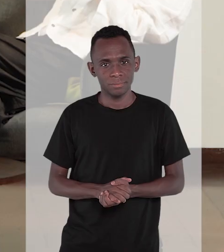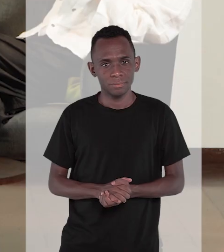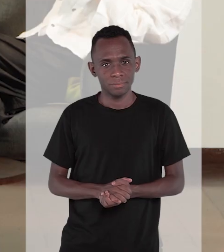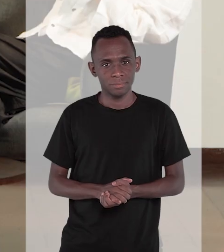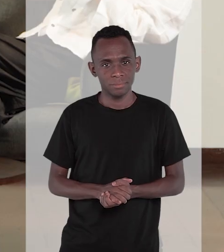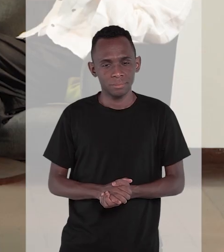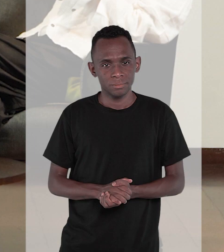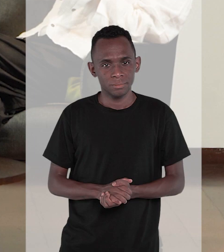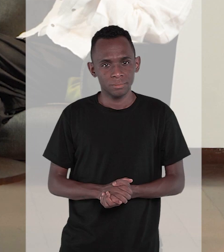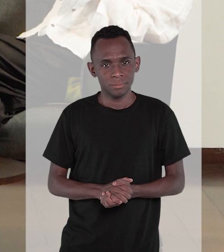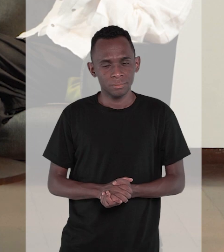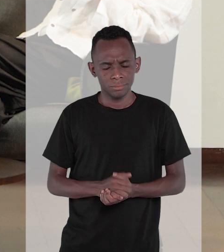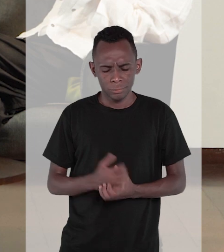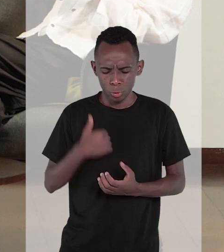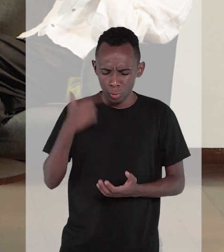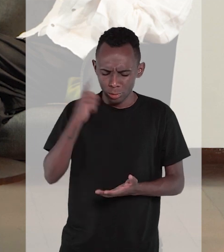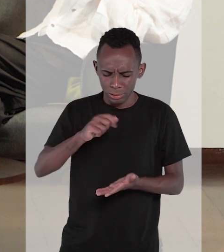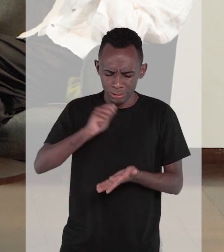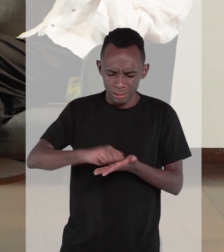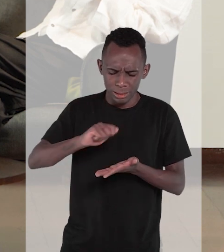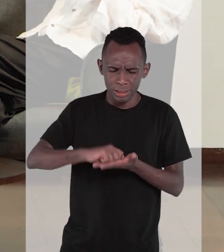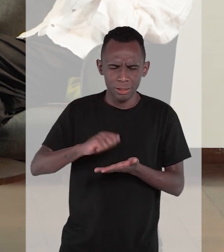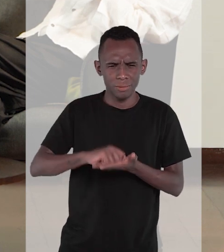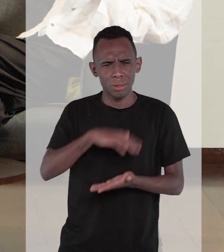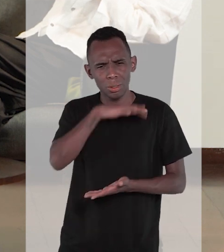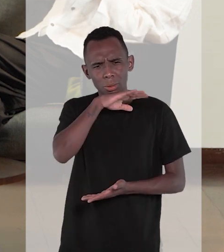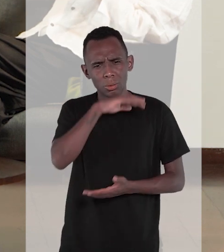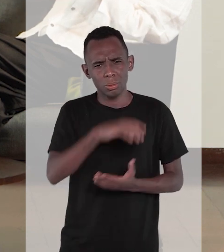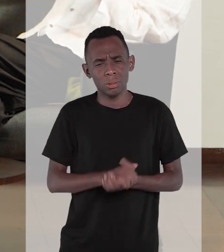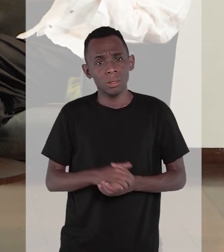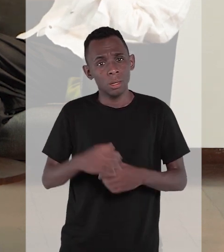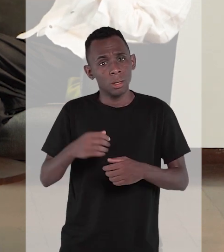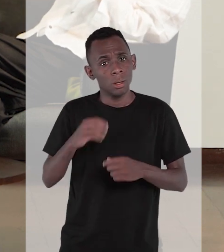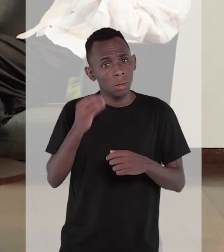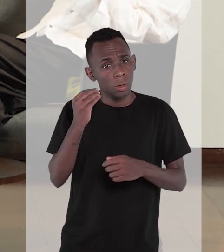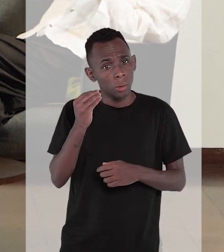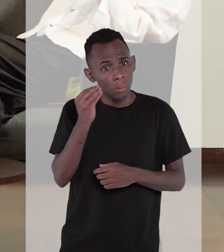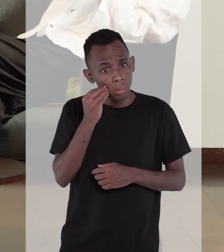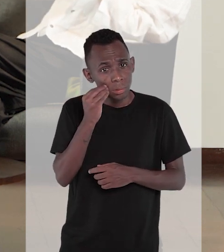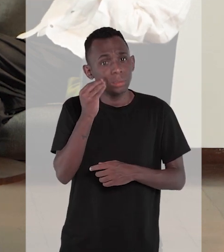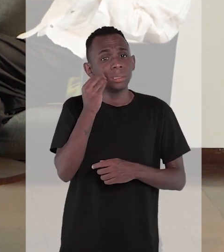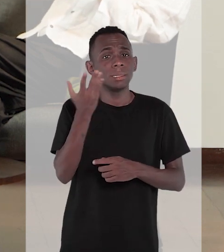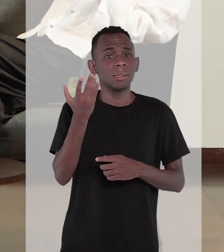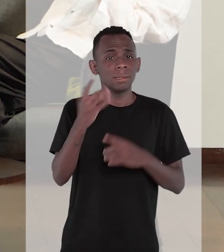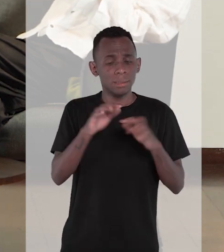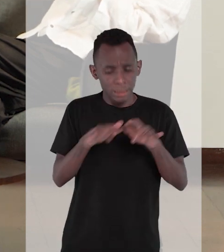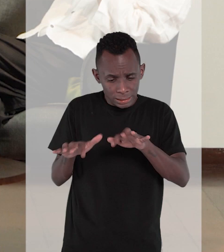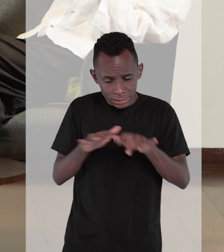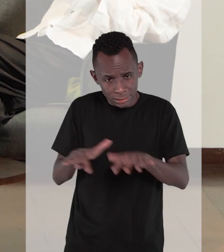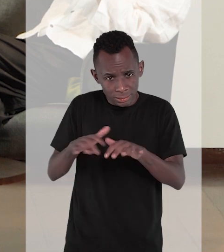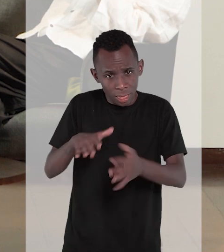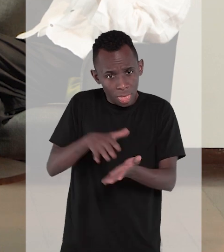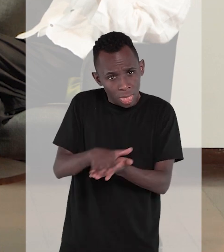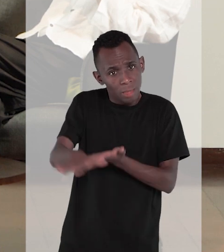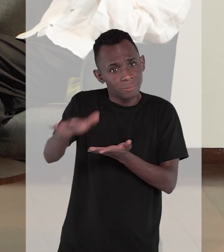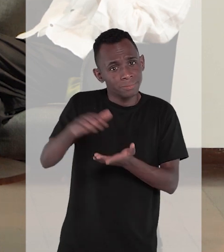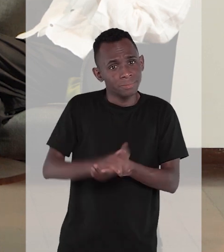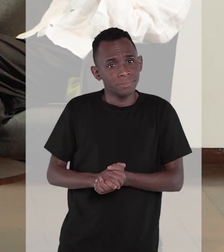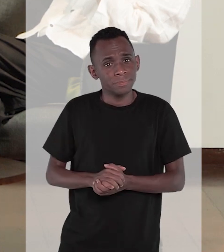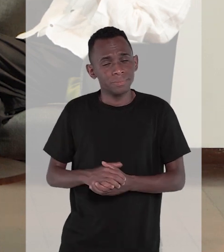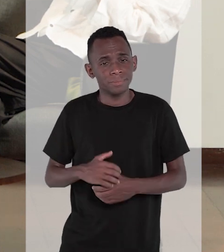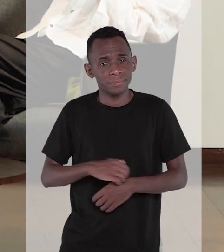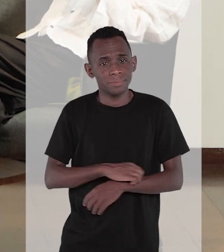Você não consegue entender o que escreveu, que horror. Não, mas você é podia legal ter digitado, isso, porque... né, Afonso? Pois passar por isso, né? Tem que